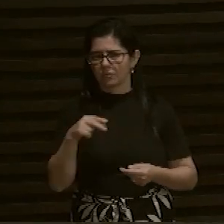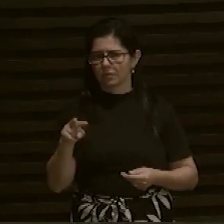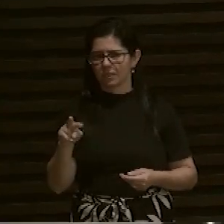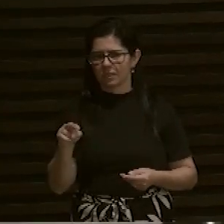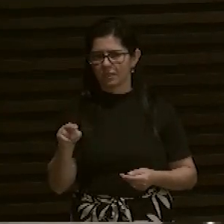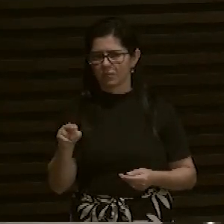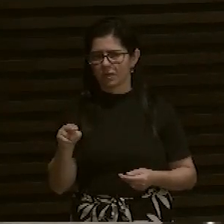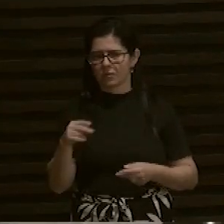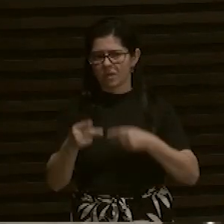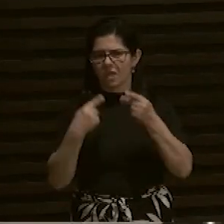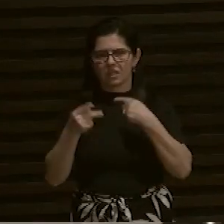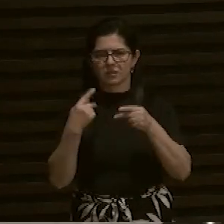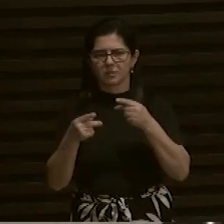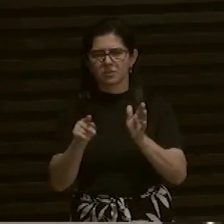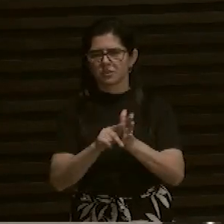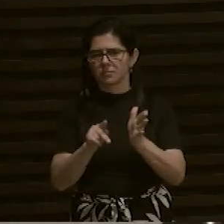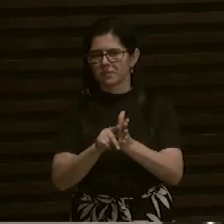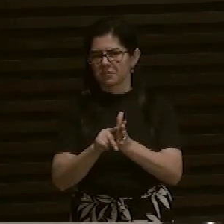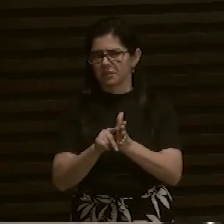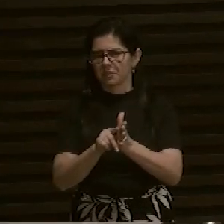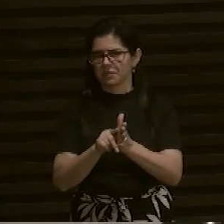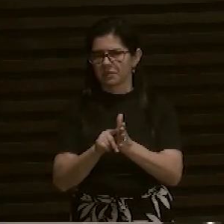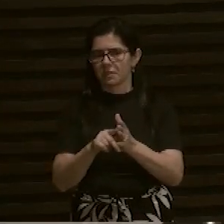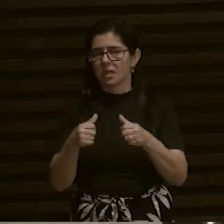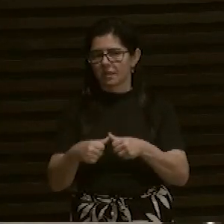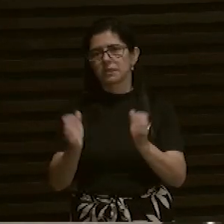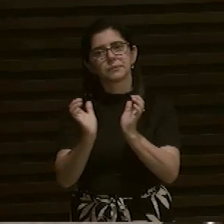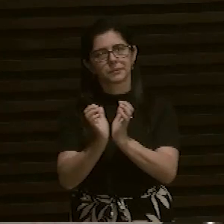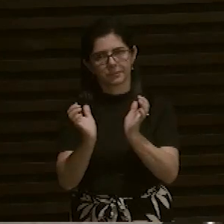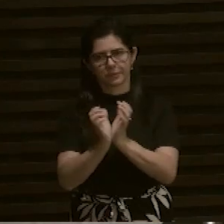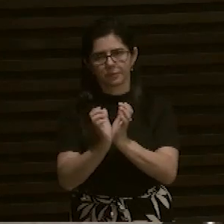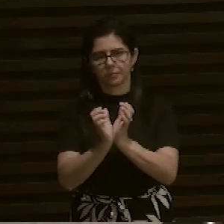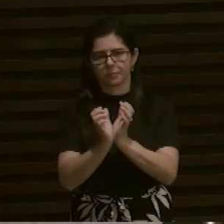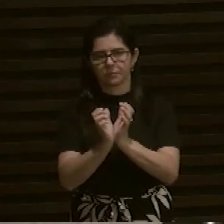esse clã, eu pertenço a esse grupo, como se eu fosse